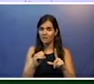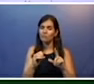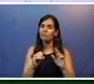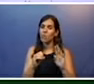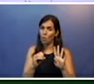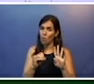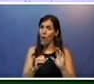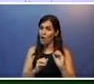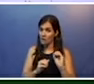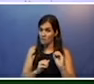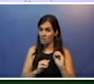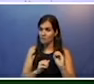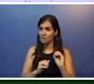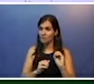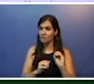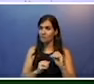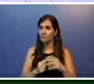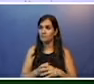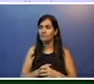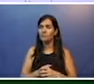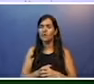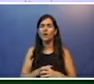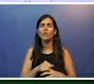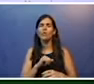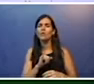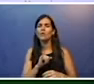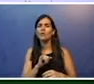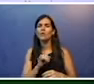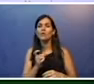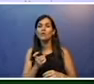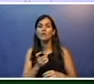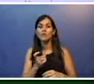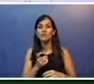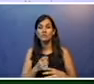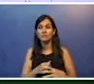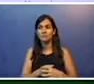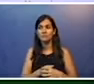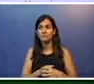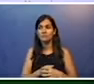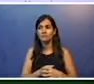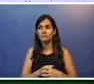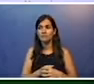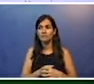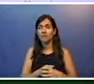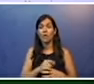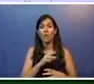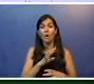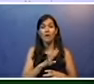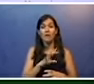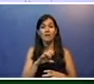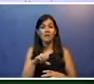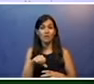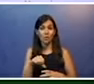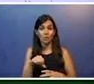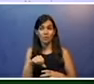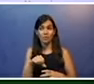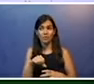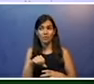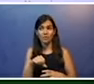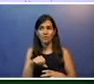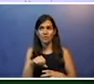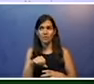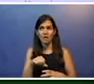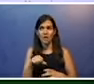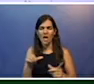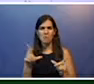E aqui o 10 e o I? Eu vou tirar uma unidade do 10, vai ficar 49. 49